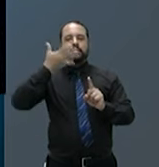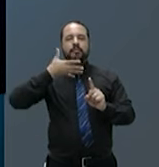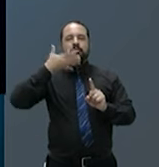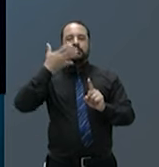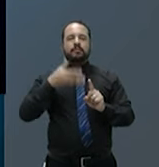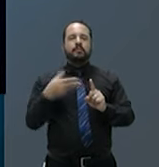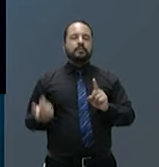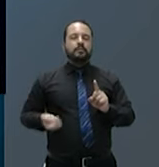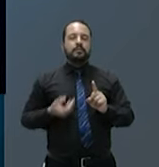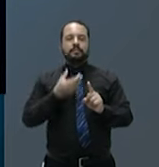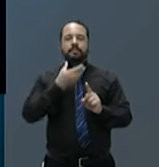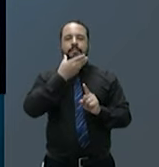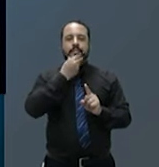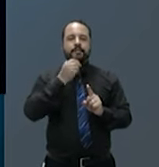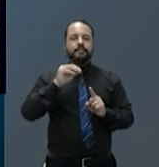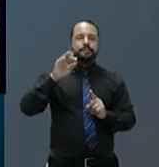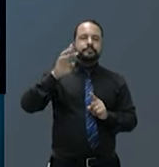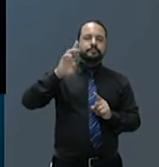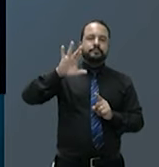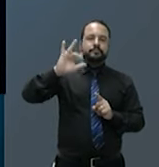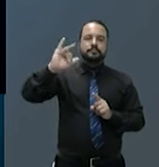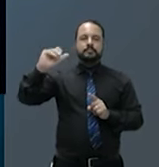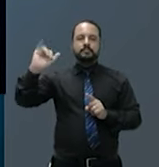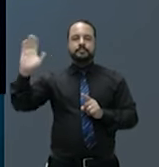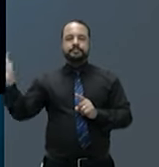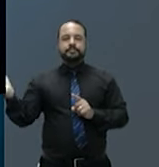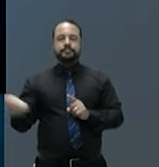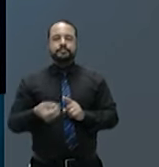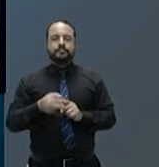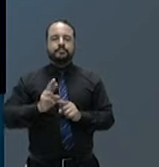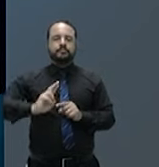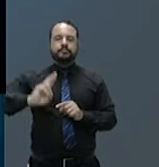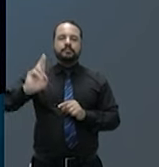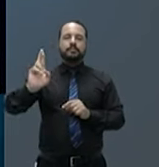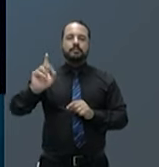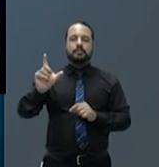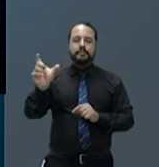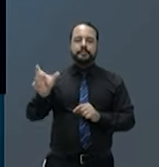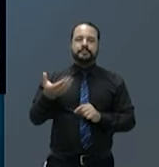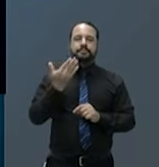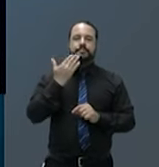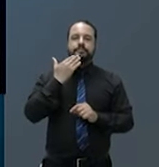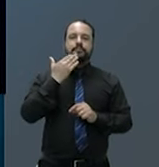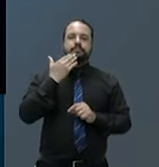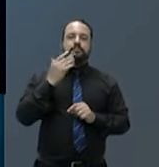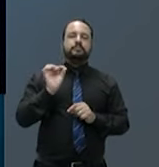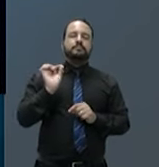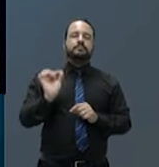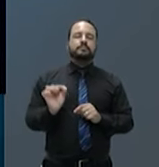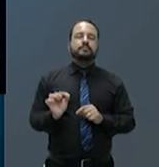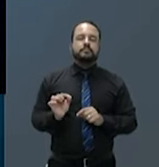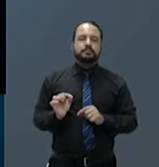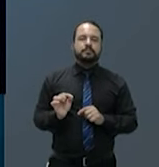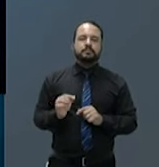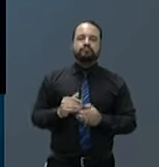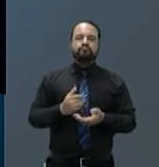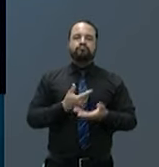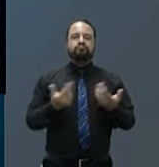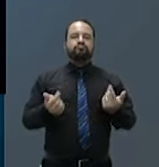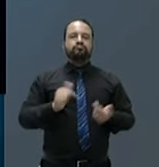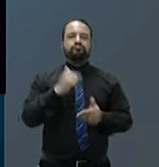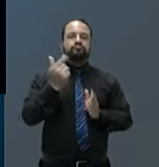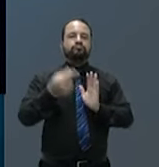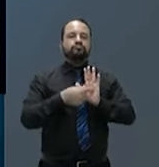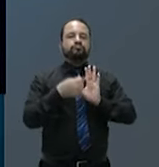doutor Rafael Ney, pelo requerido. Alerto também aqui, não há nenhum destaque